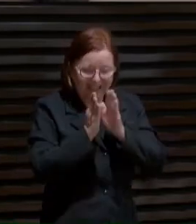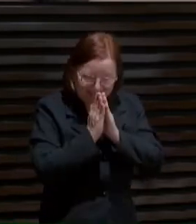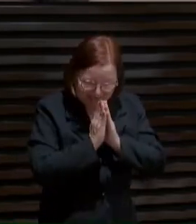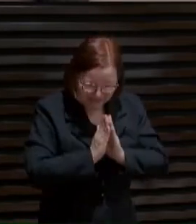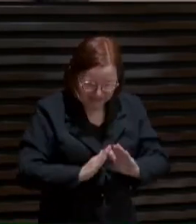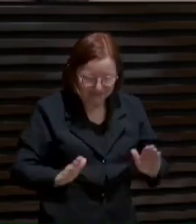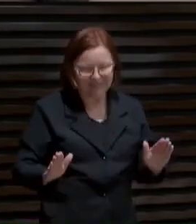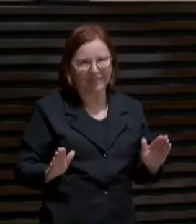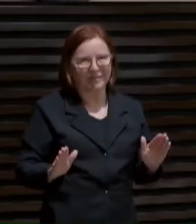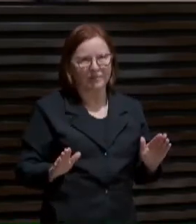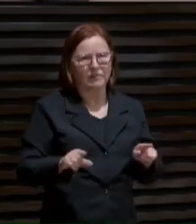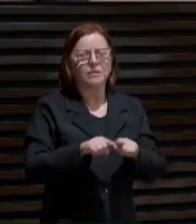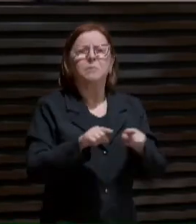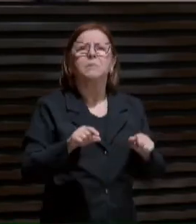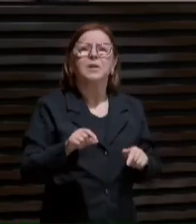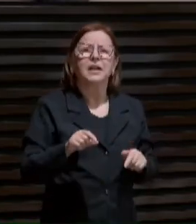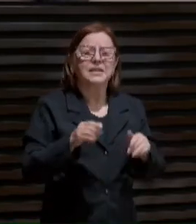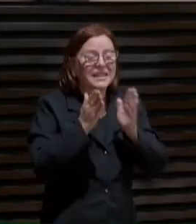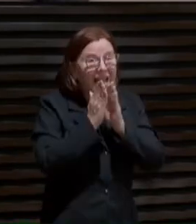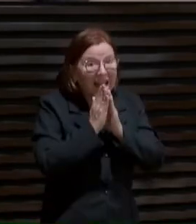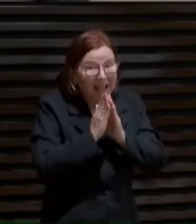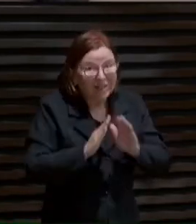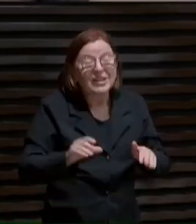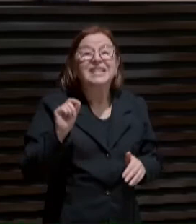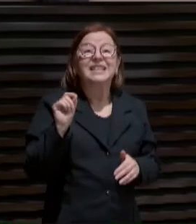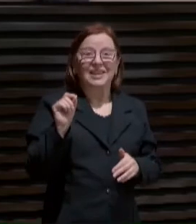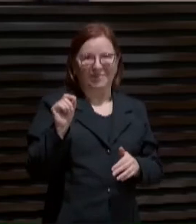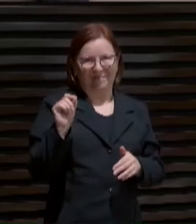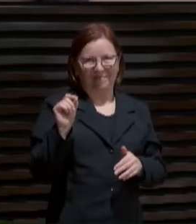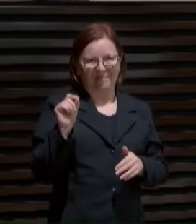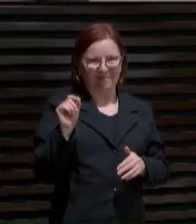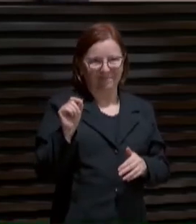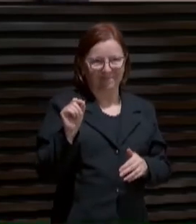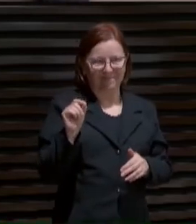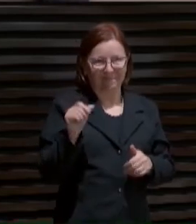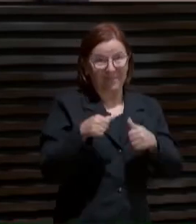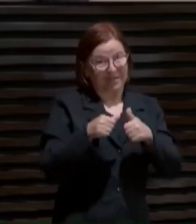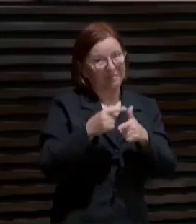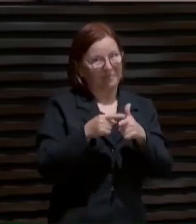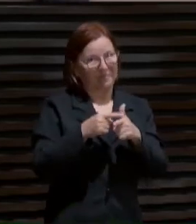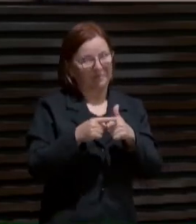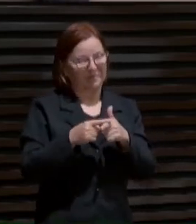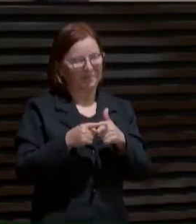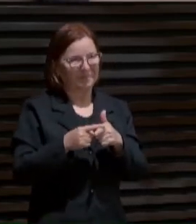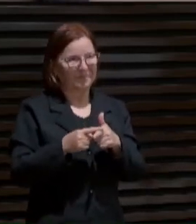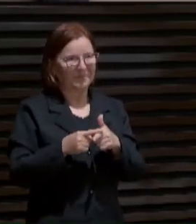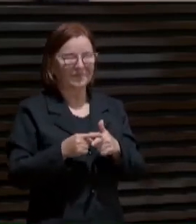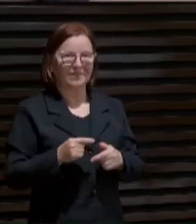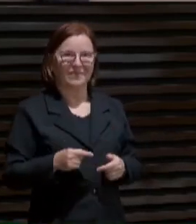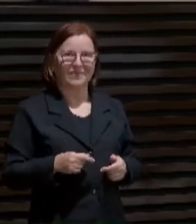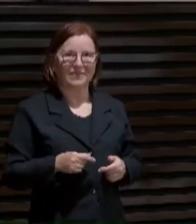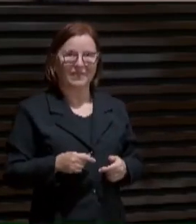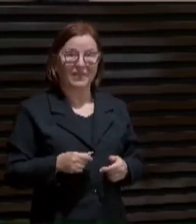é mas a quem nós vamos adorar é a questão é isso tá está relacionado diretamente